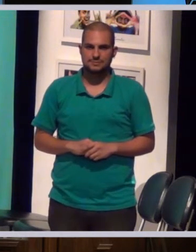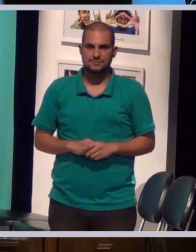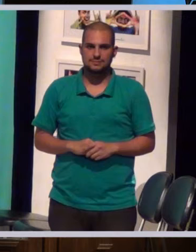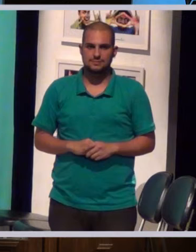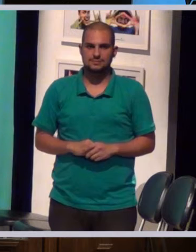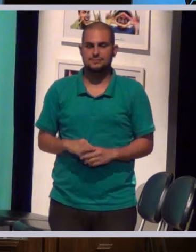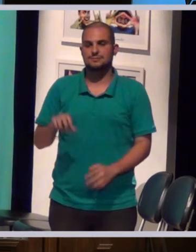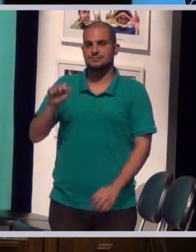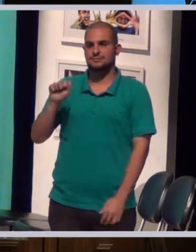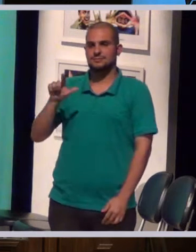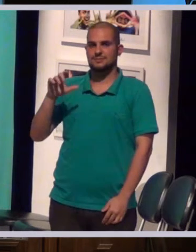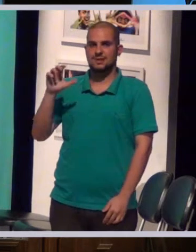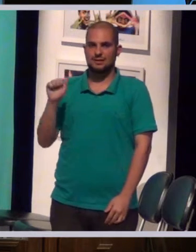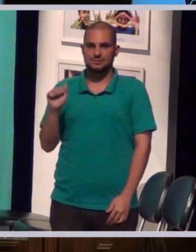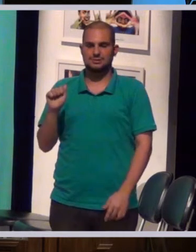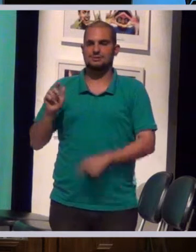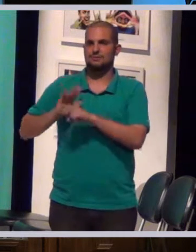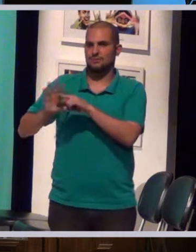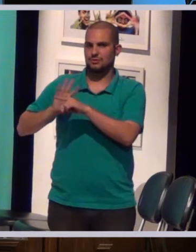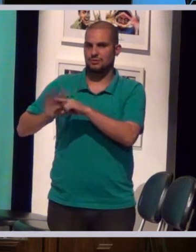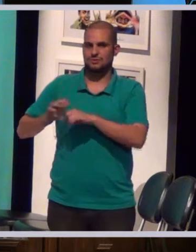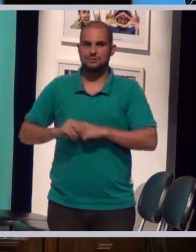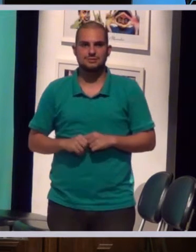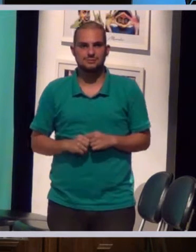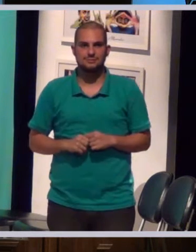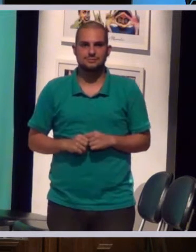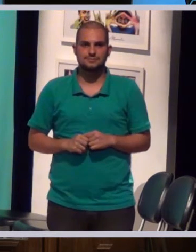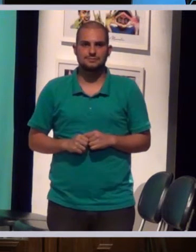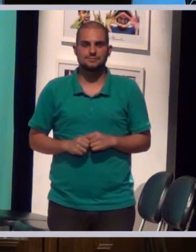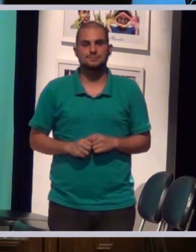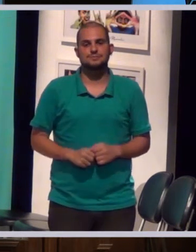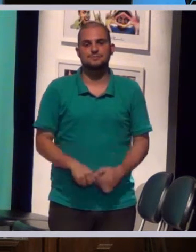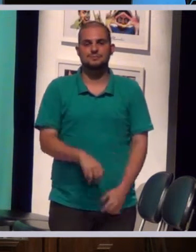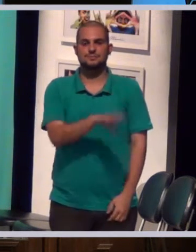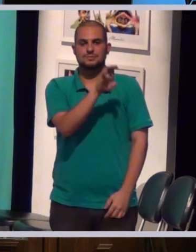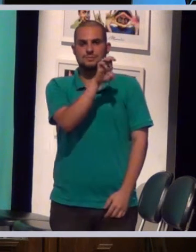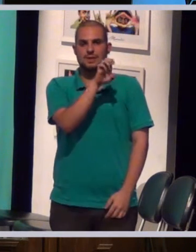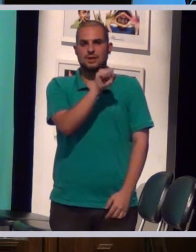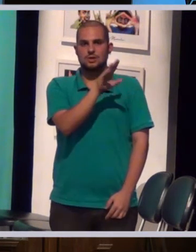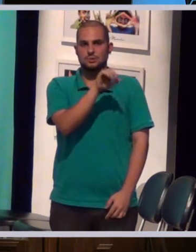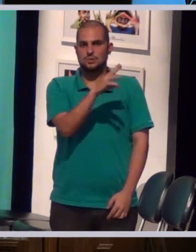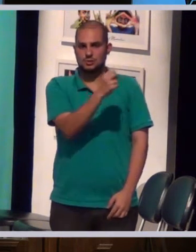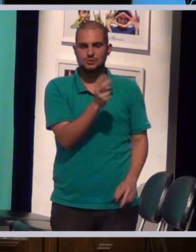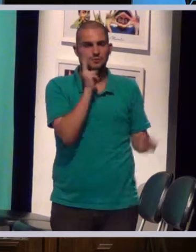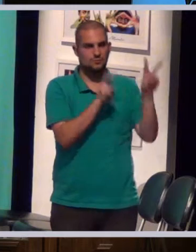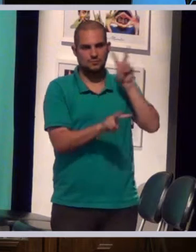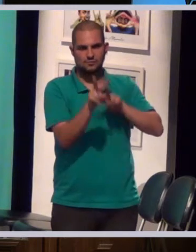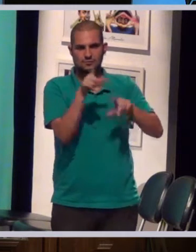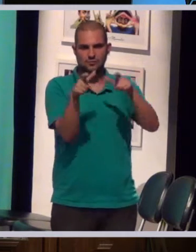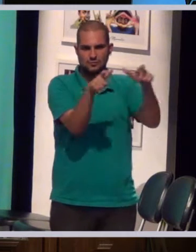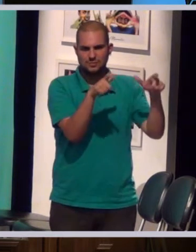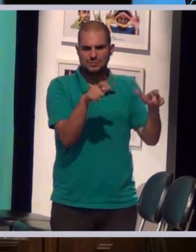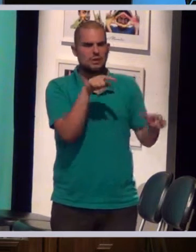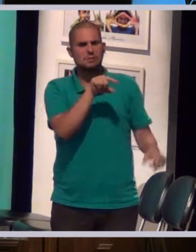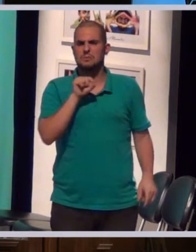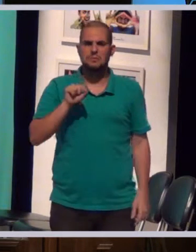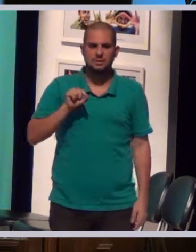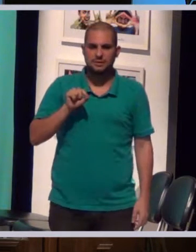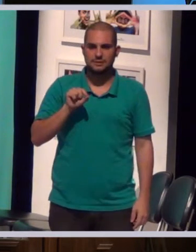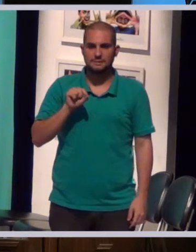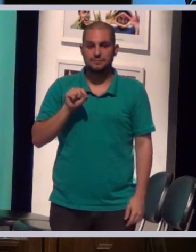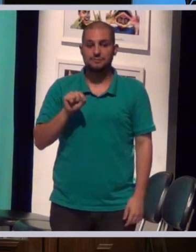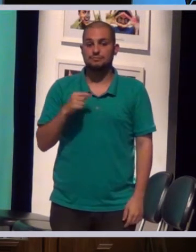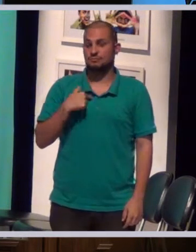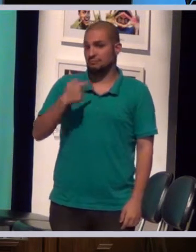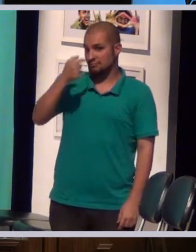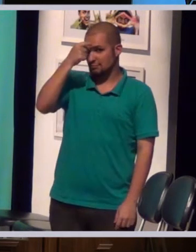Alça fonológica e esboço visoespacial. O que seria isso? A nossa memória